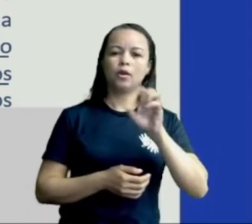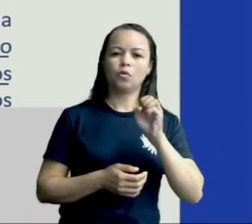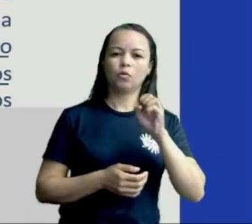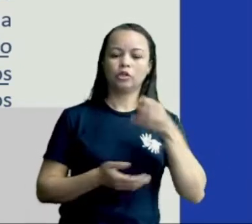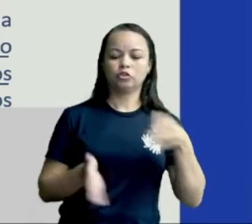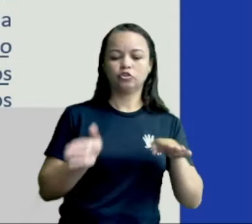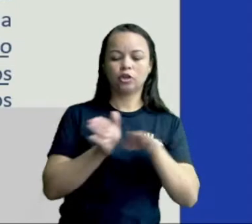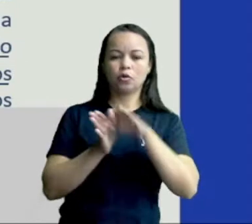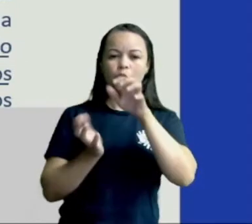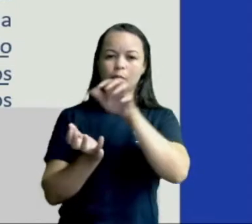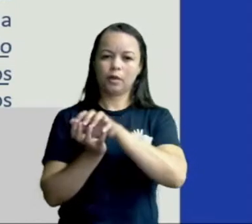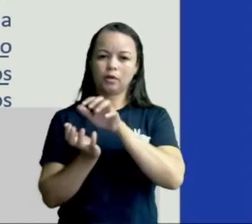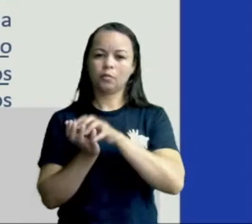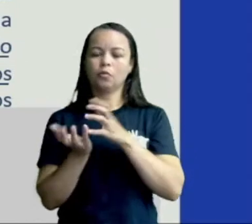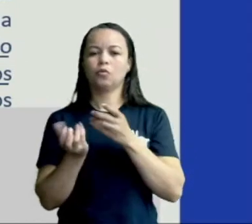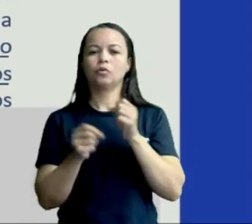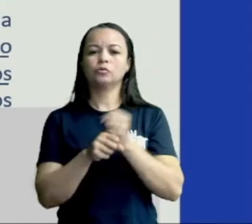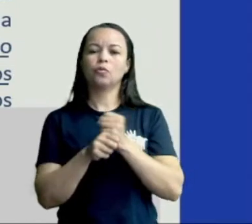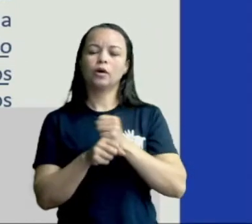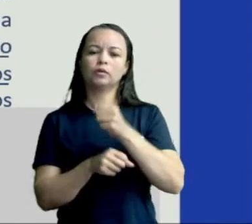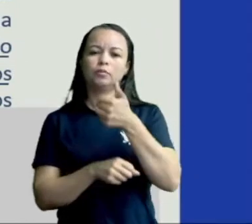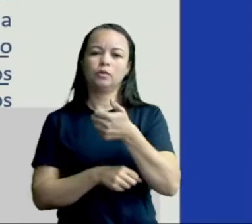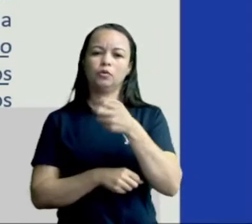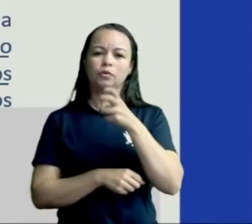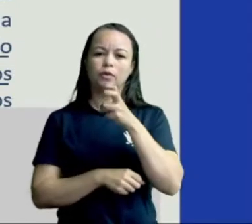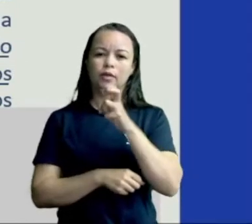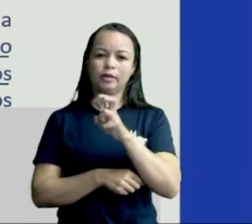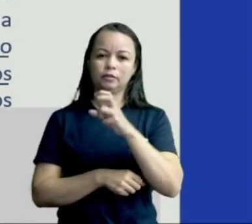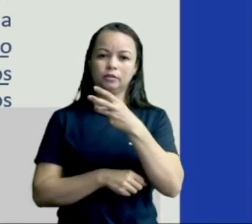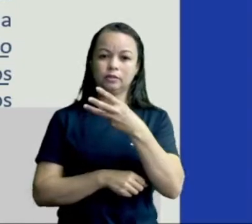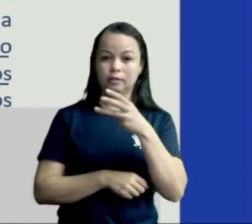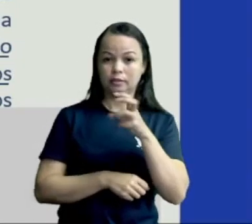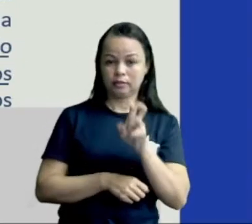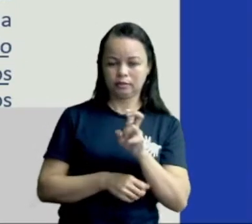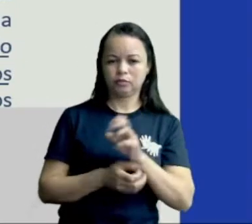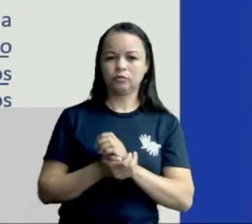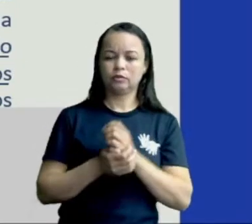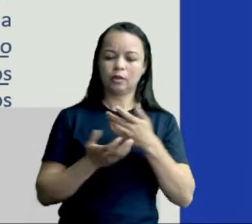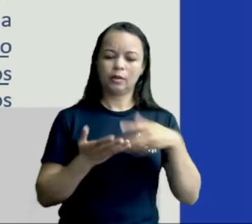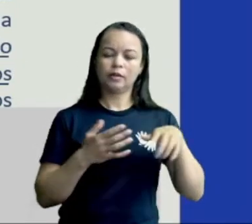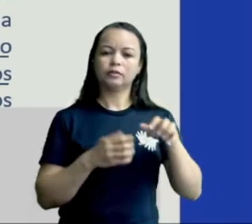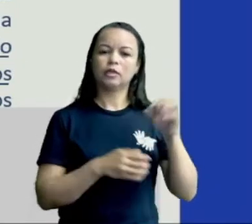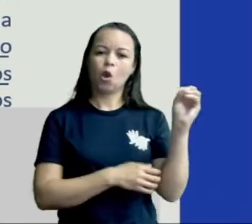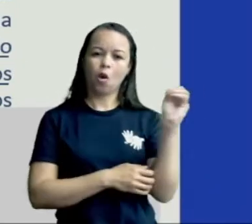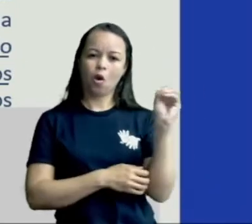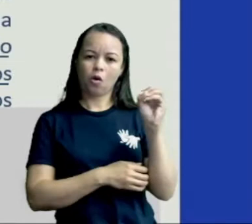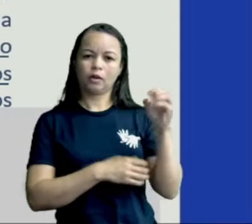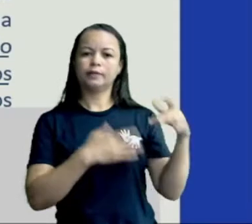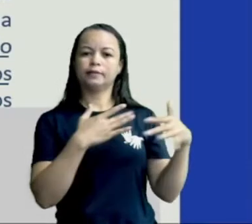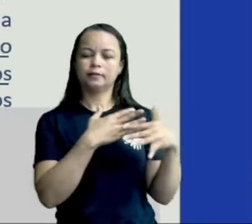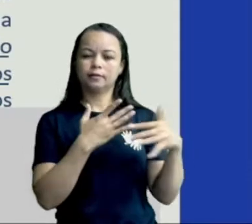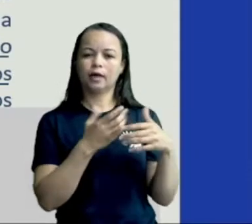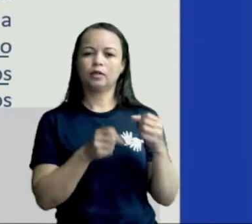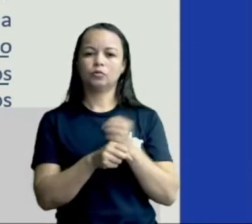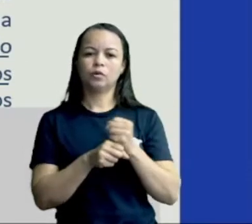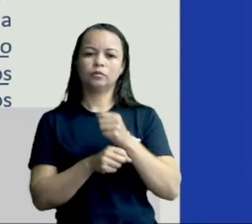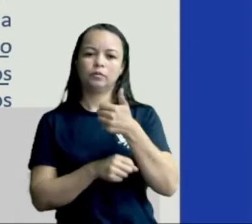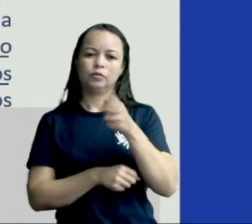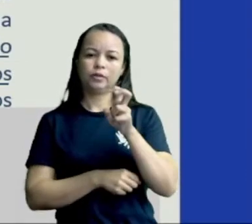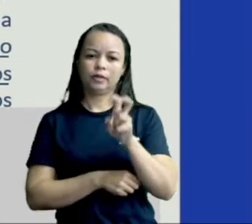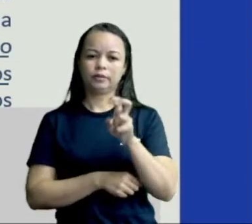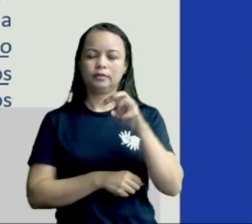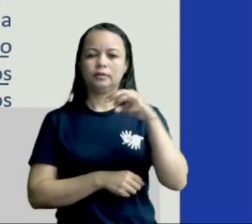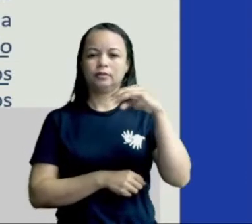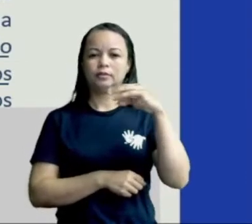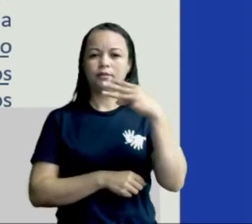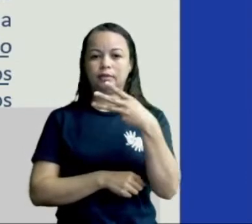denominado Nova Lusitânia, em 1535. Estabelecendo-se Olinda, em 1537 foram